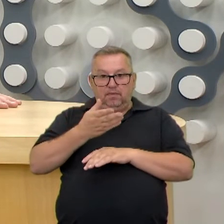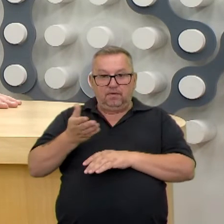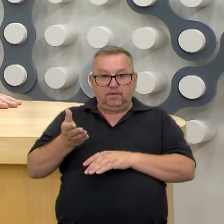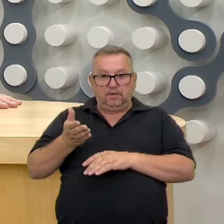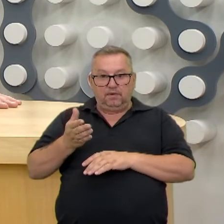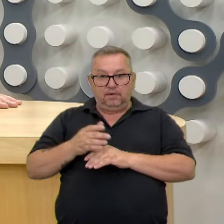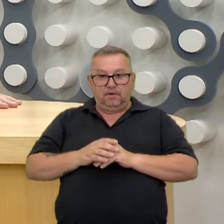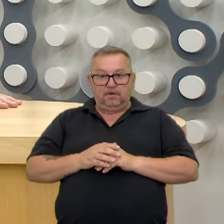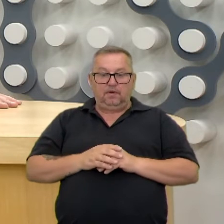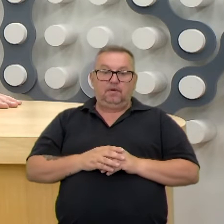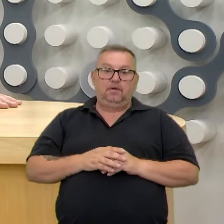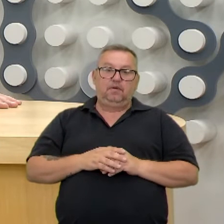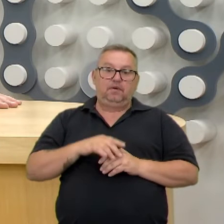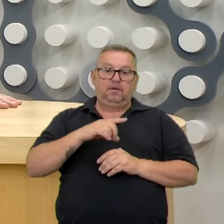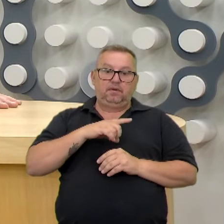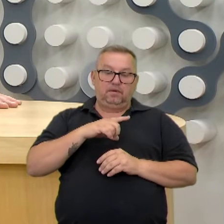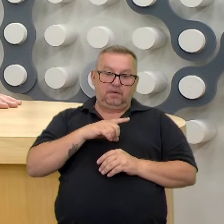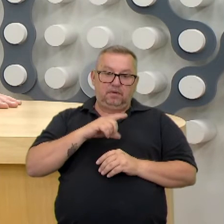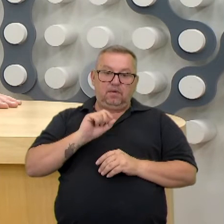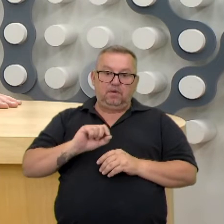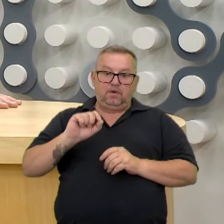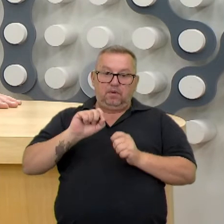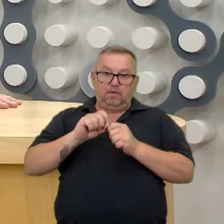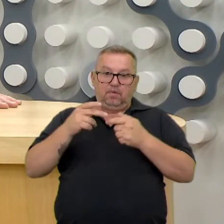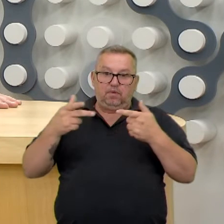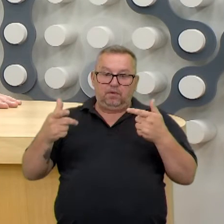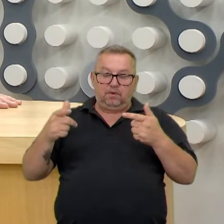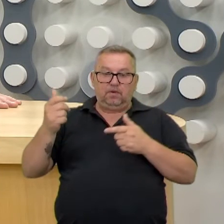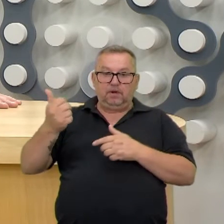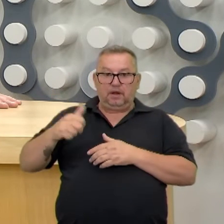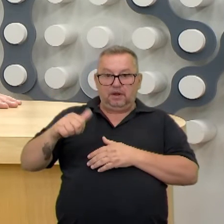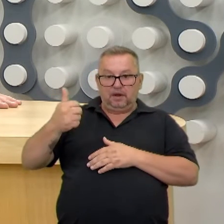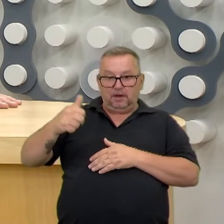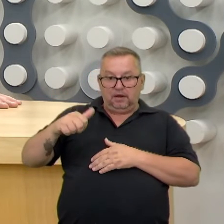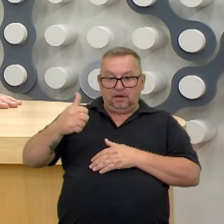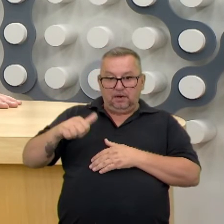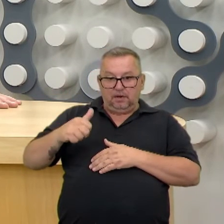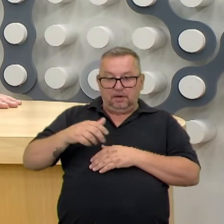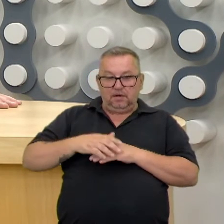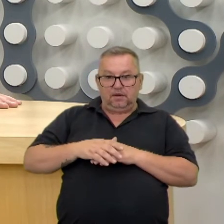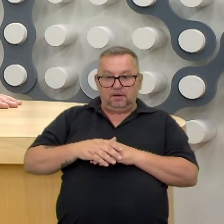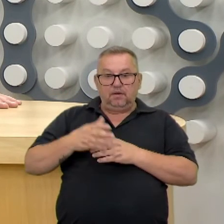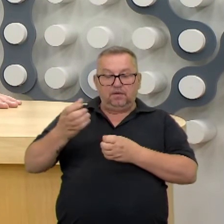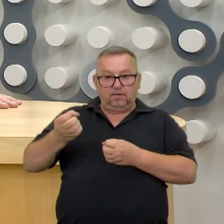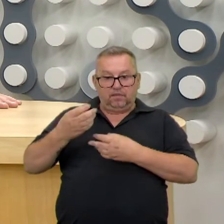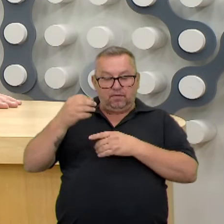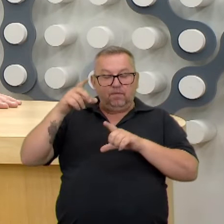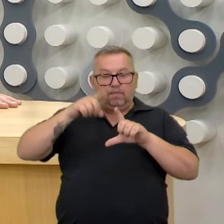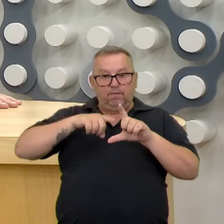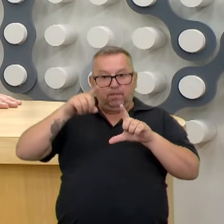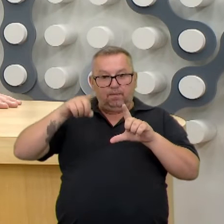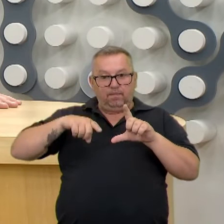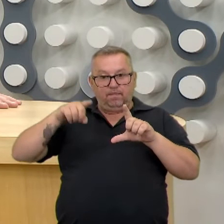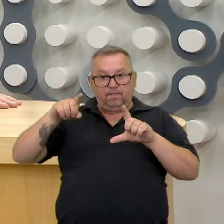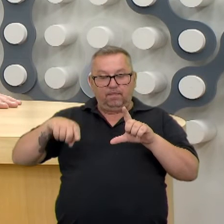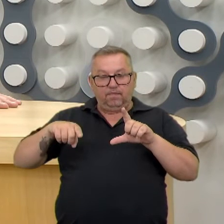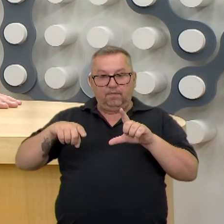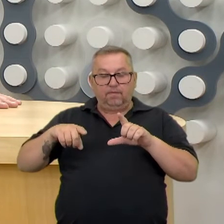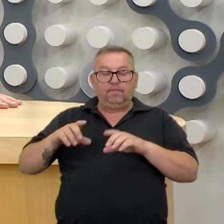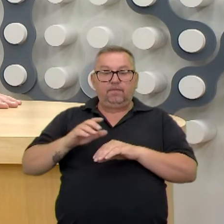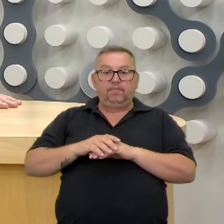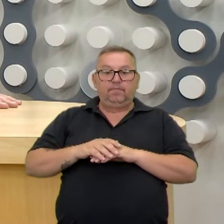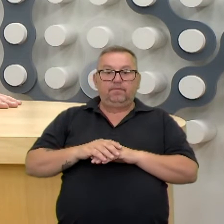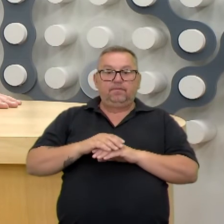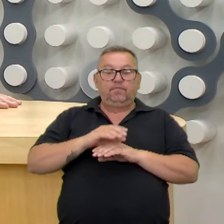ele tem lá algumas funções: produção e análise de informações de estatísticas, né? Coordenação